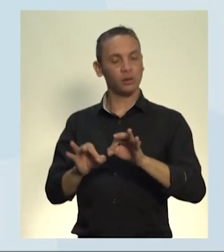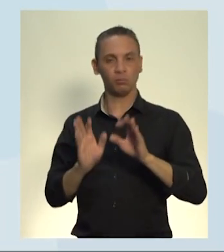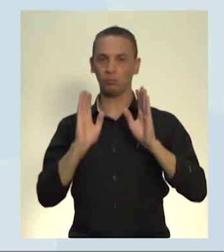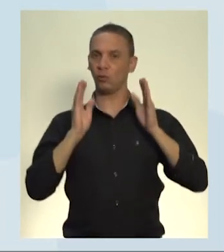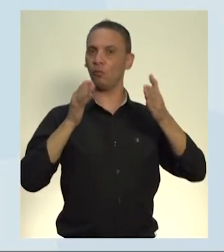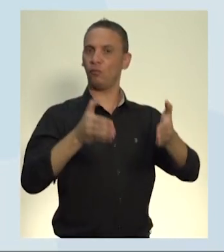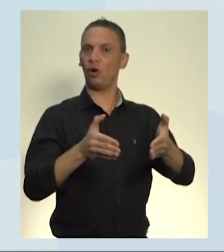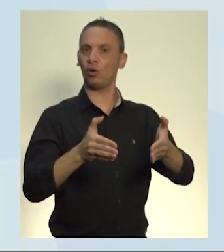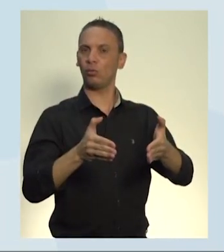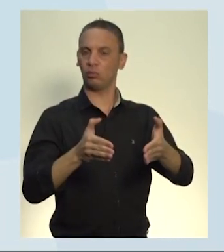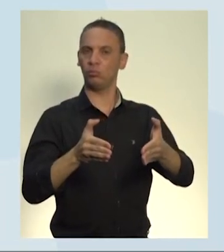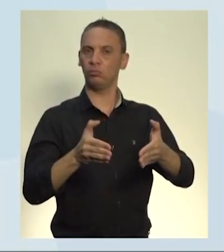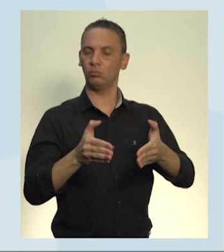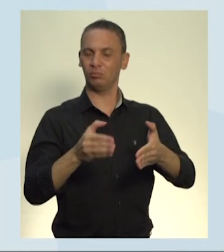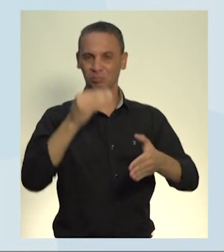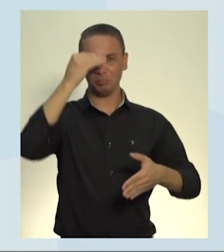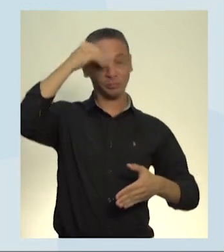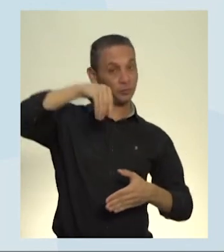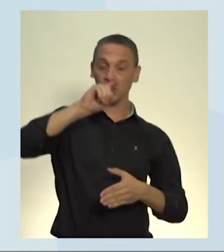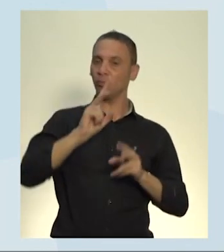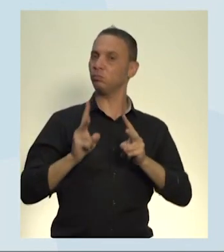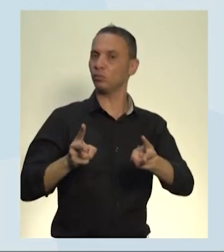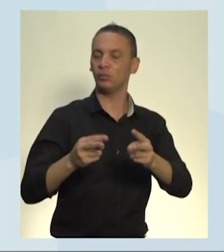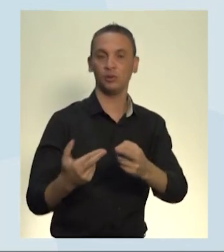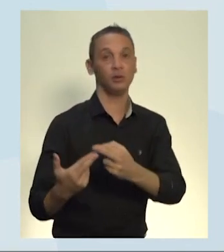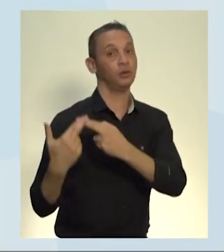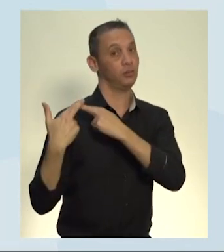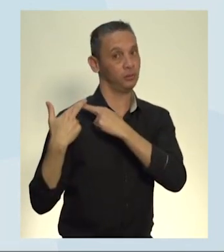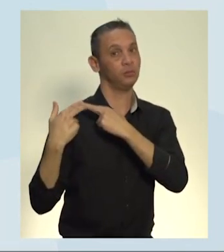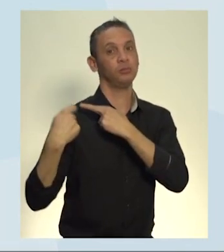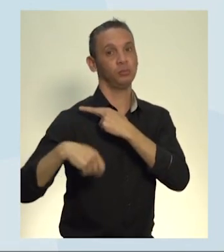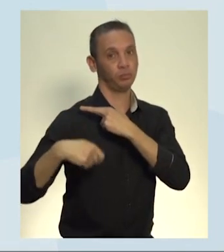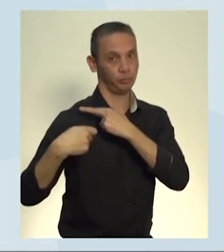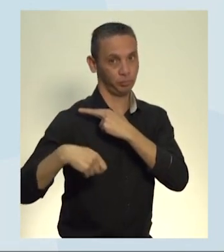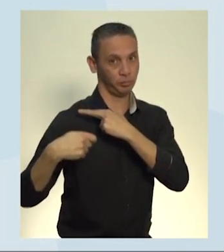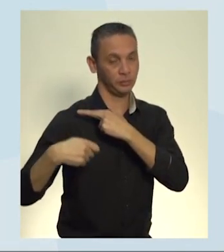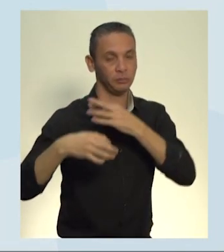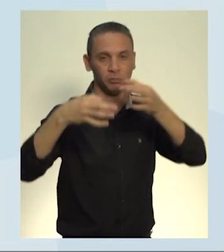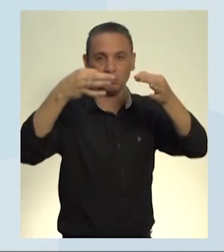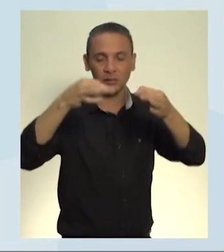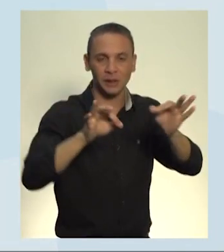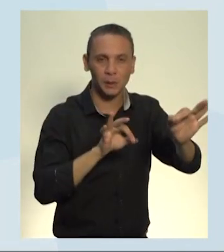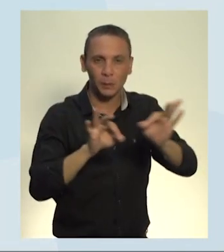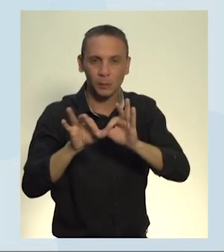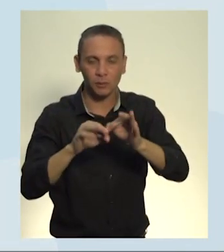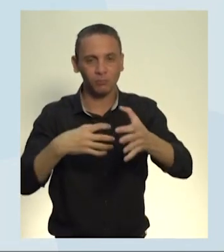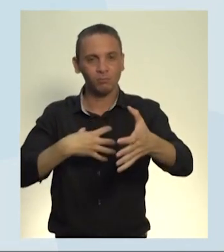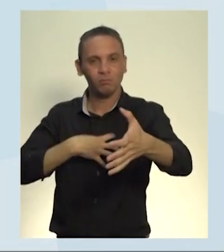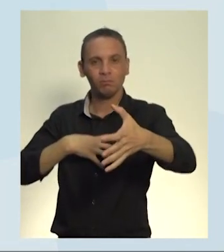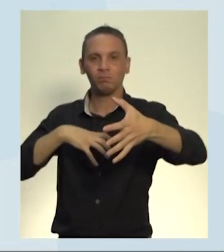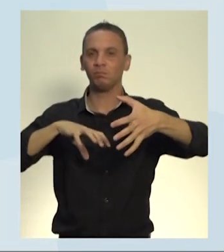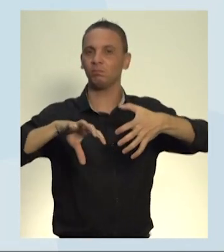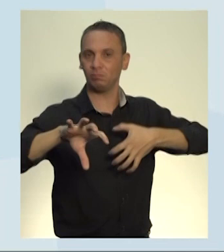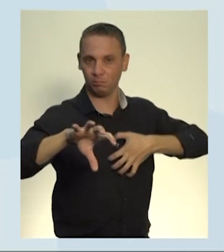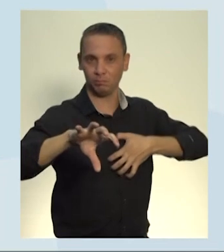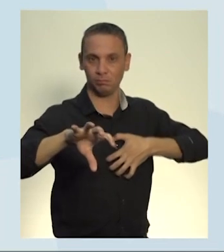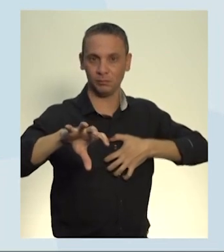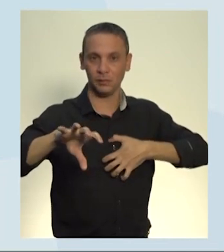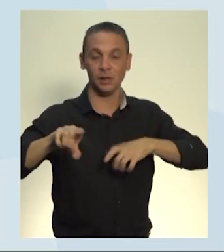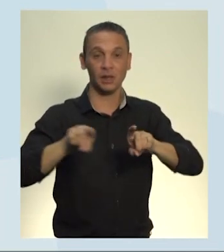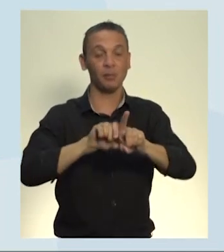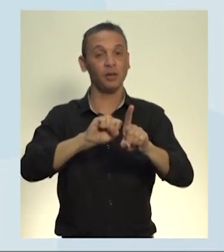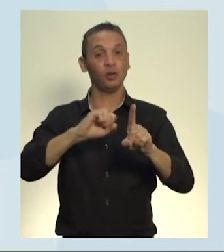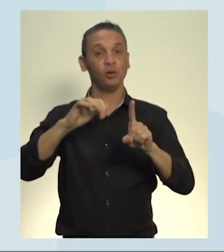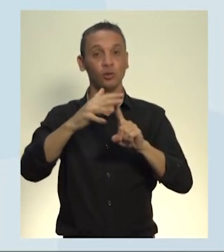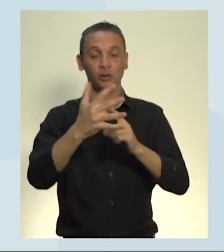foco, persistência, responsabilidade, assertividade, empatia, iniciativa social